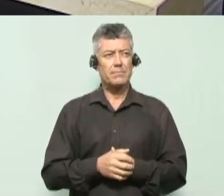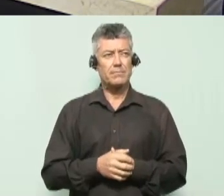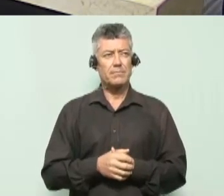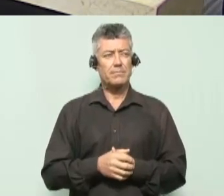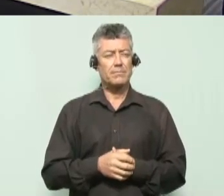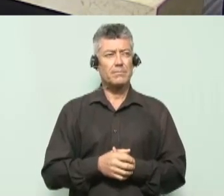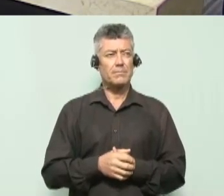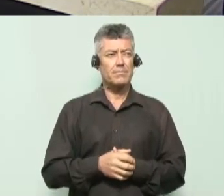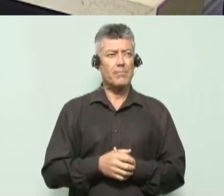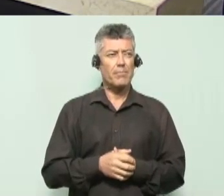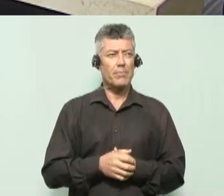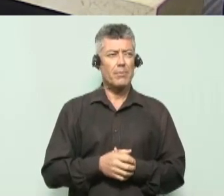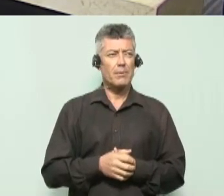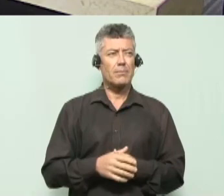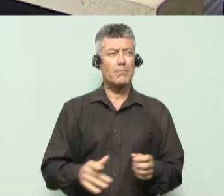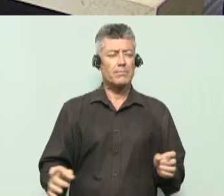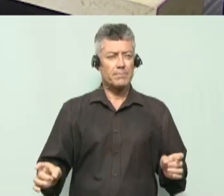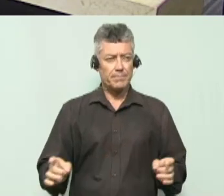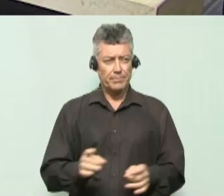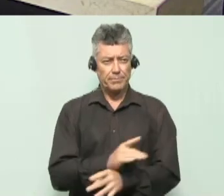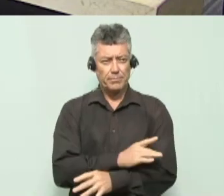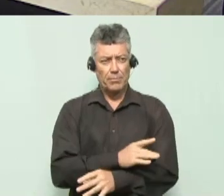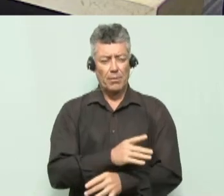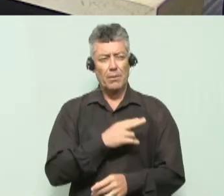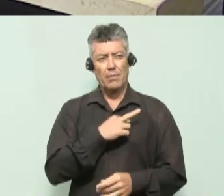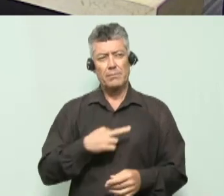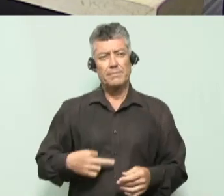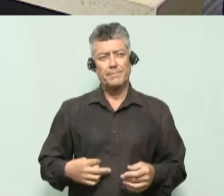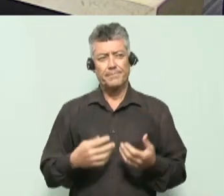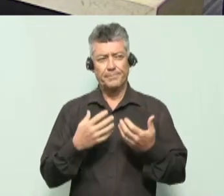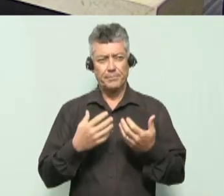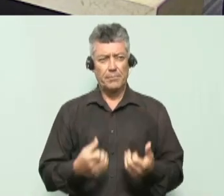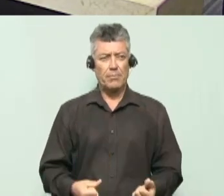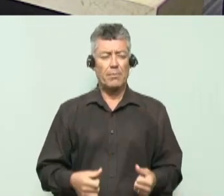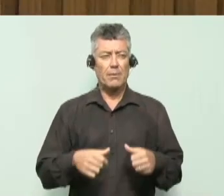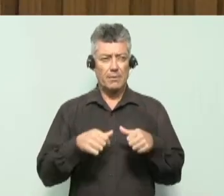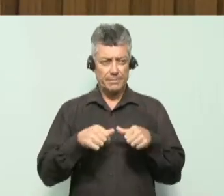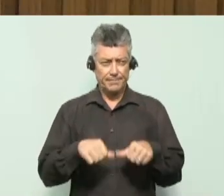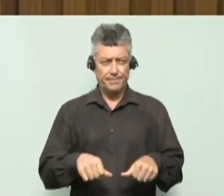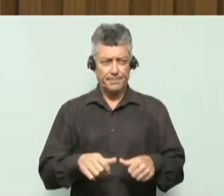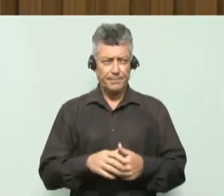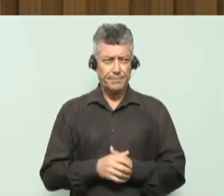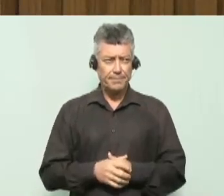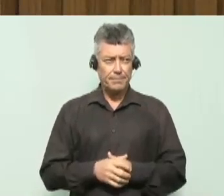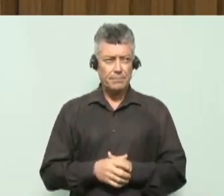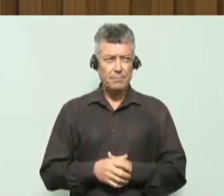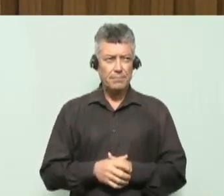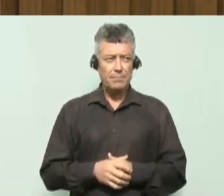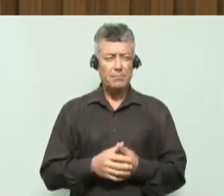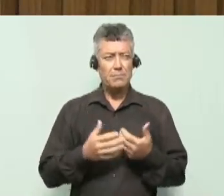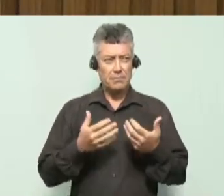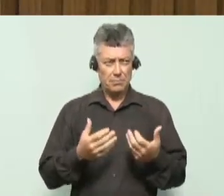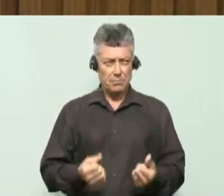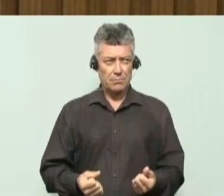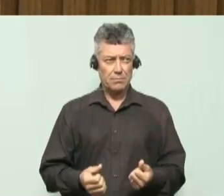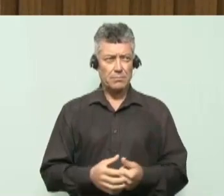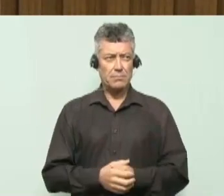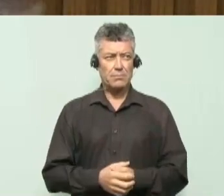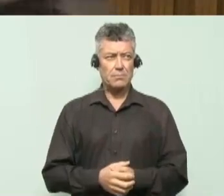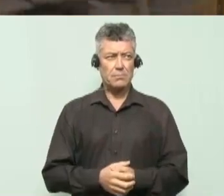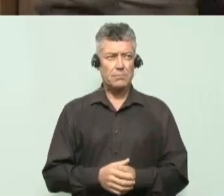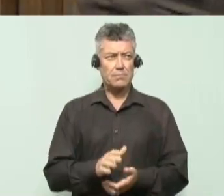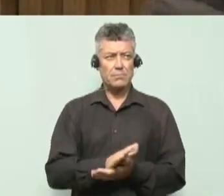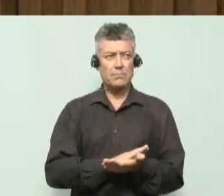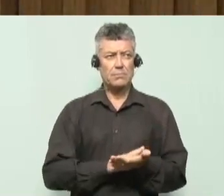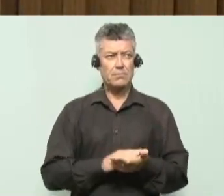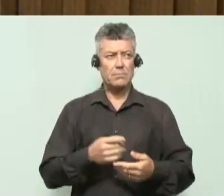Em discussão, encerrada a discussão, votos, vereadores que aprovam, permaneçam como estão. Projeto aprovado.